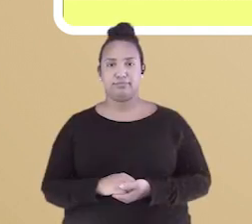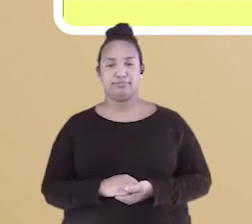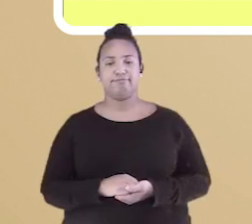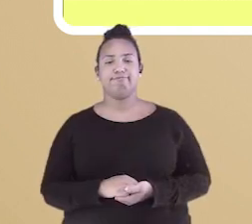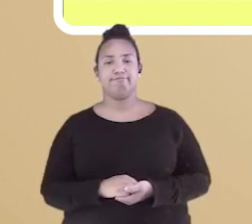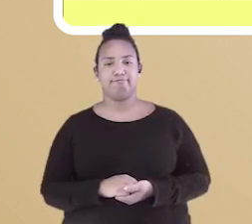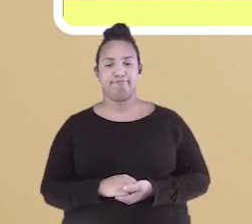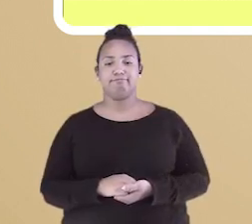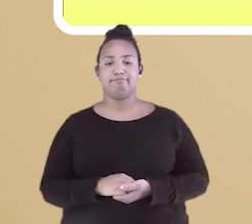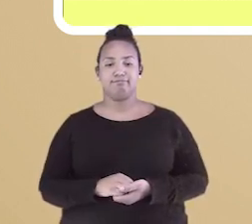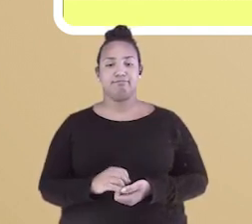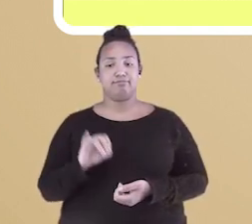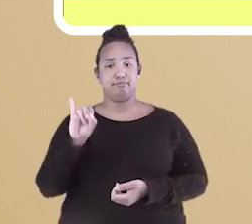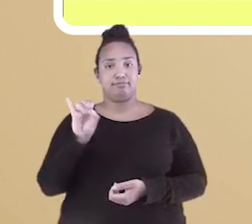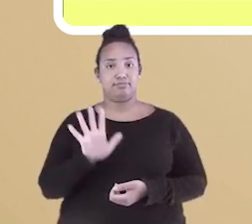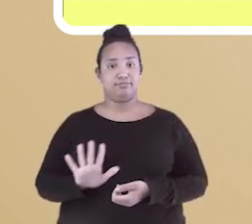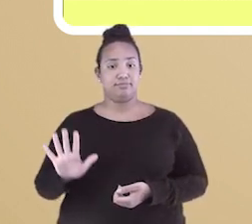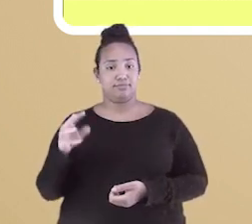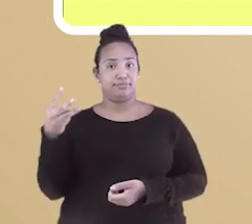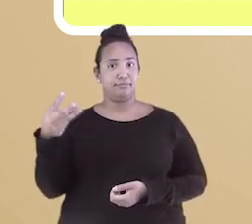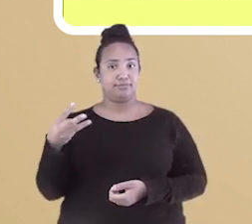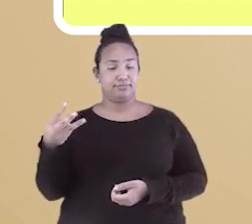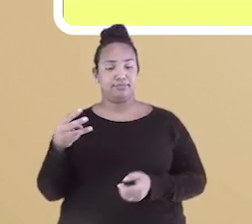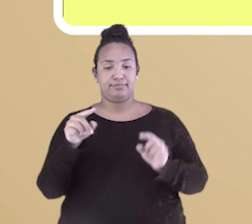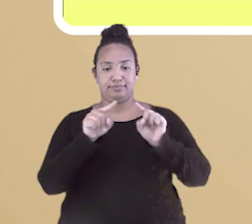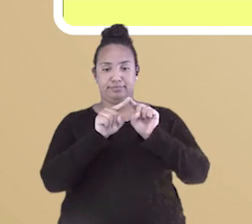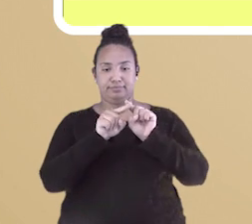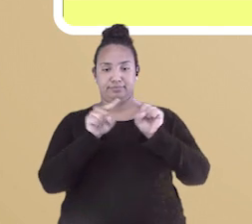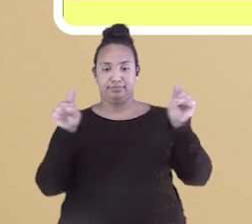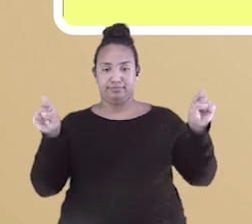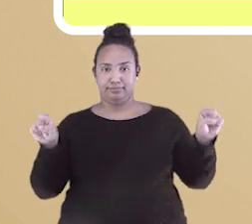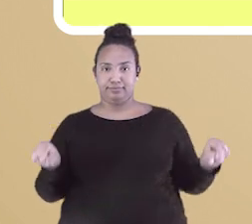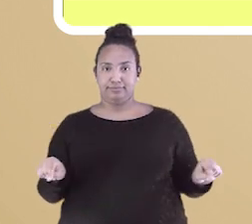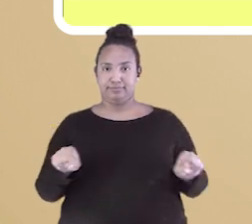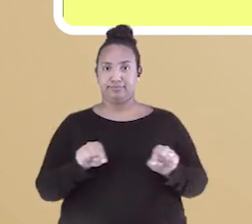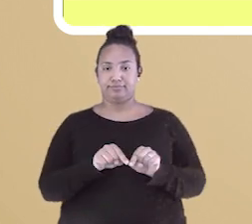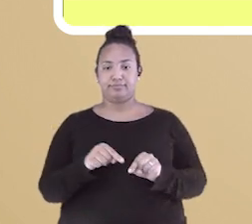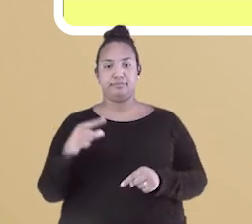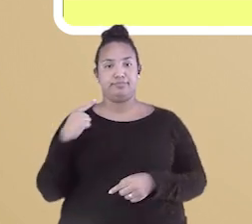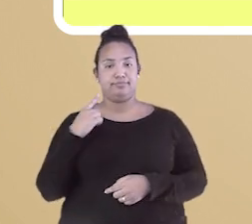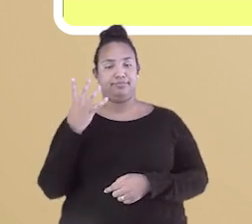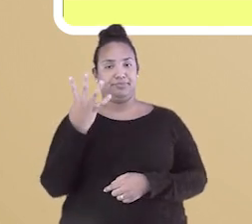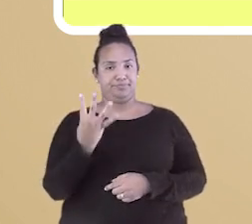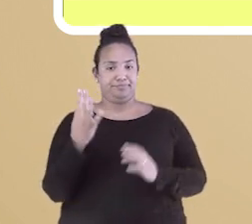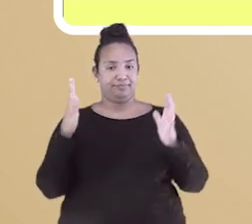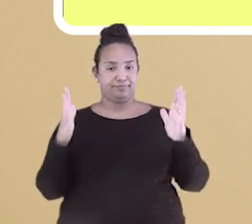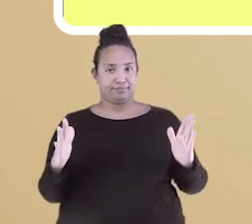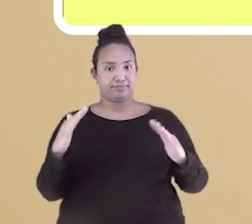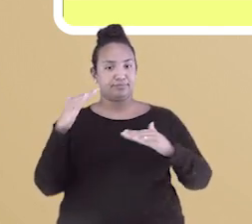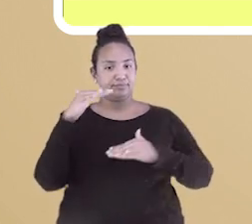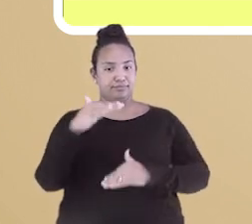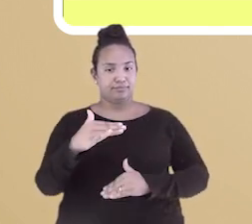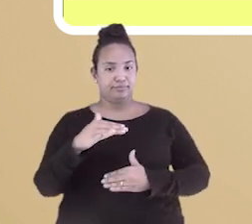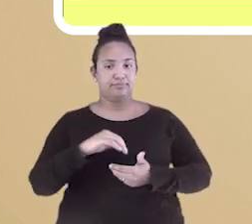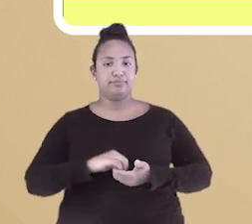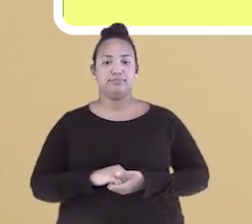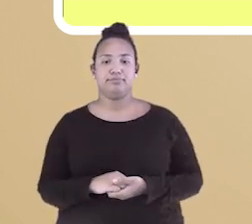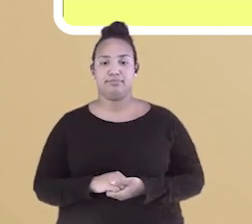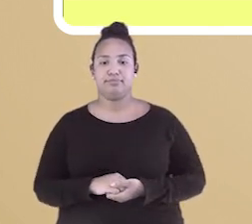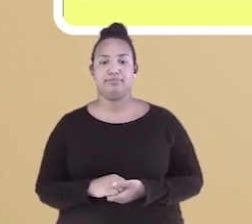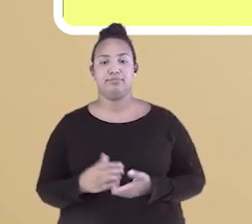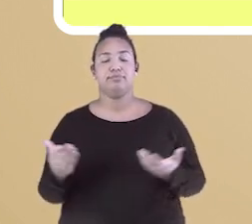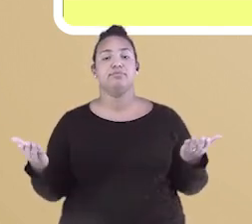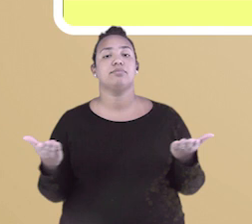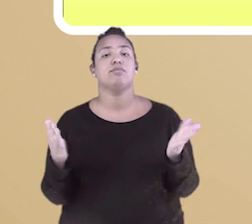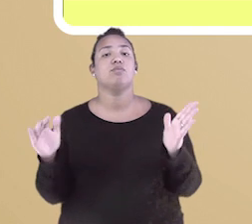A terceira figura é um retângulo, possui 4 lados. E, por